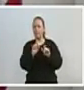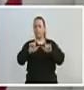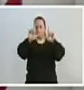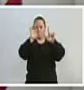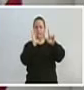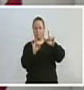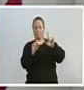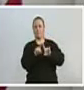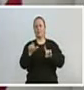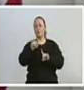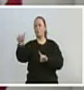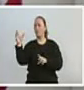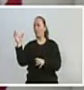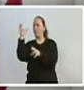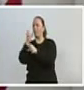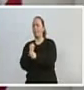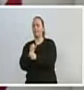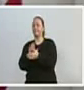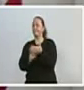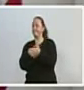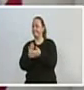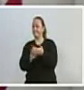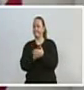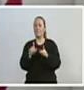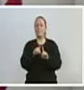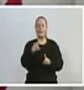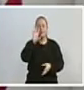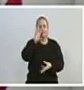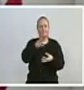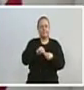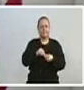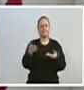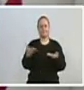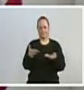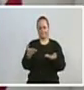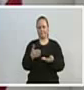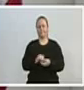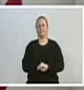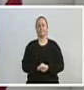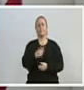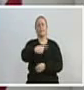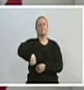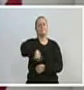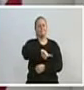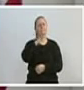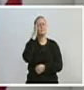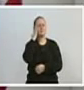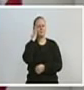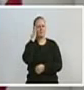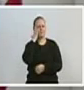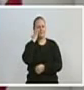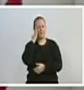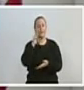E concluo, para chamar a atenção, vereador Marcos da Rosa, porque nós sabemos que hoje a população que não tem escritura